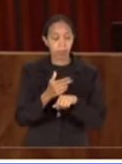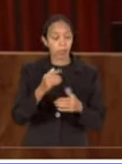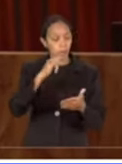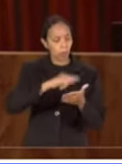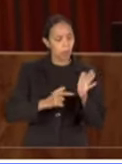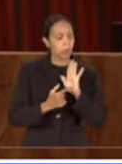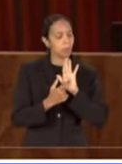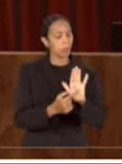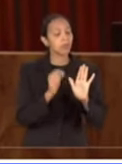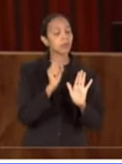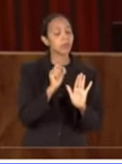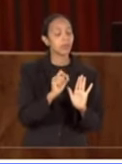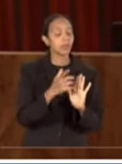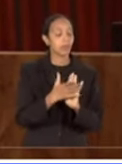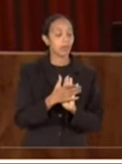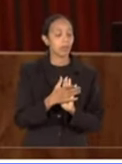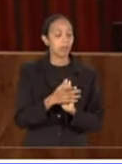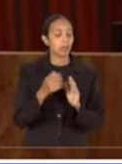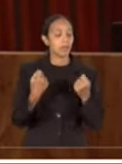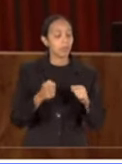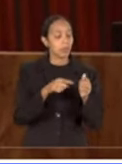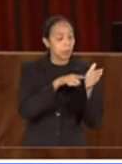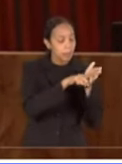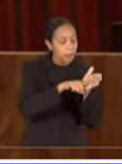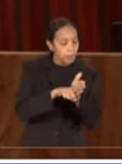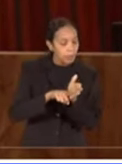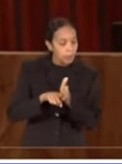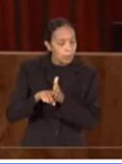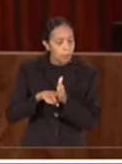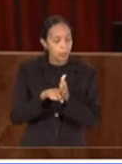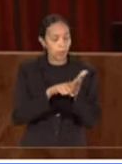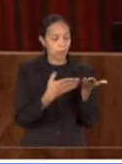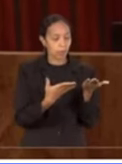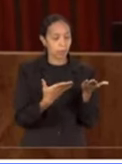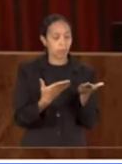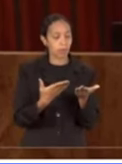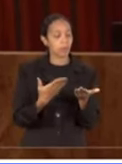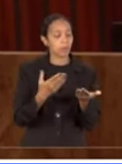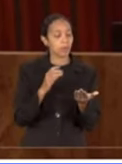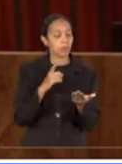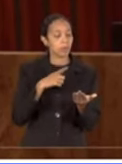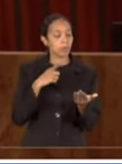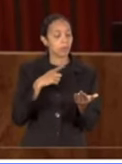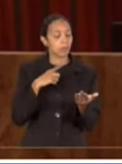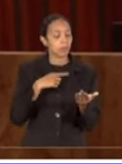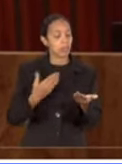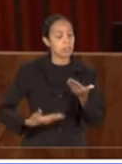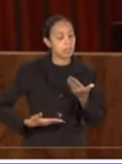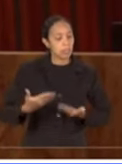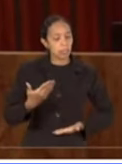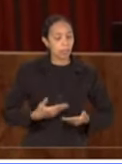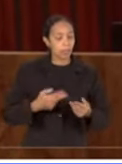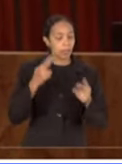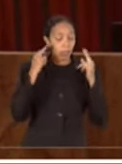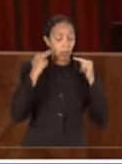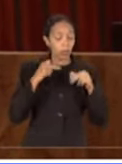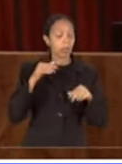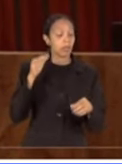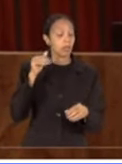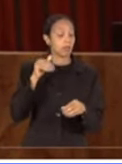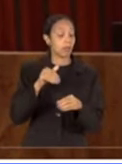é mais do que suficiente para que se verifique, de forma inequívoca, se tratar de serviço de natureza